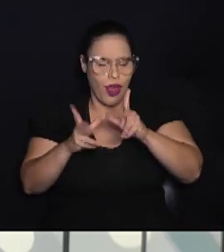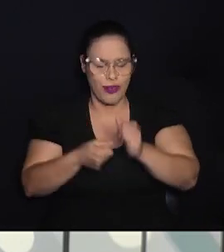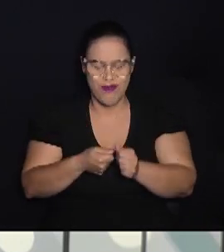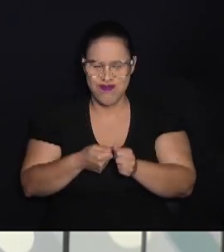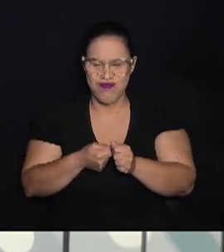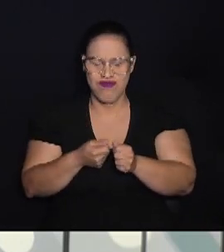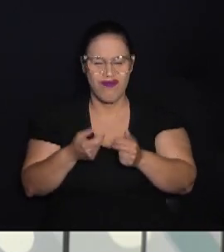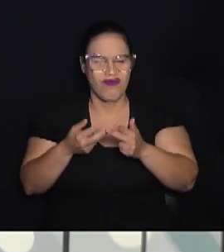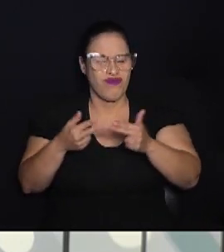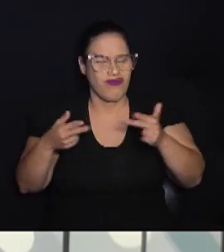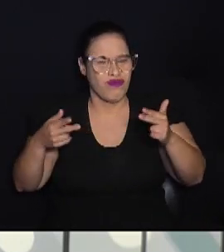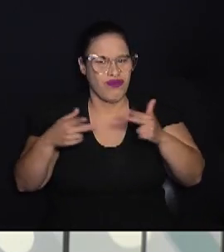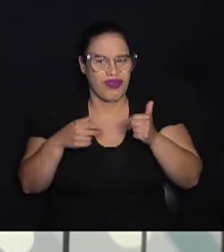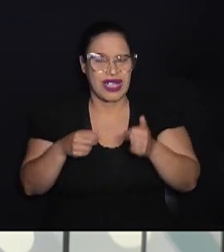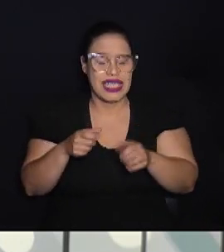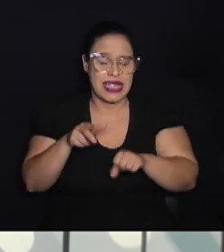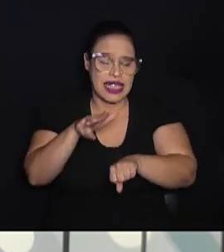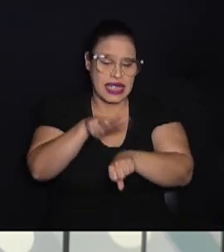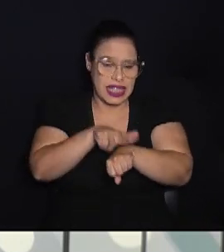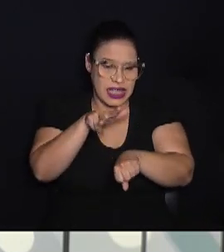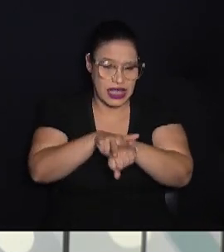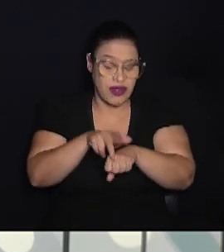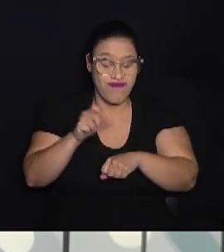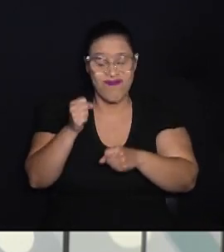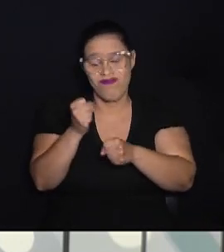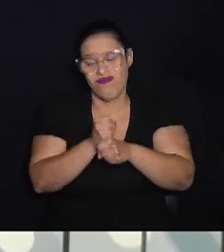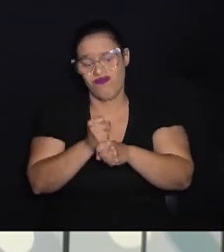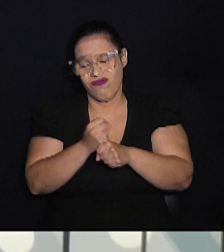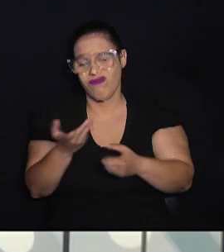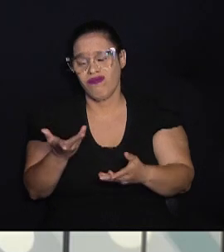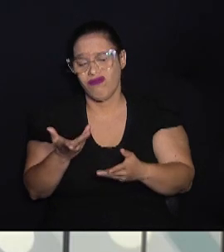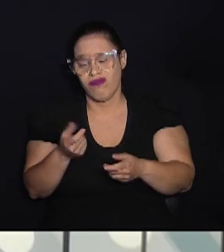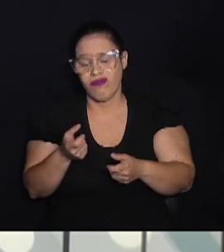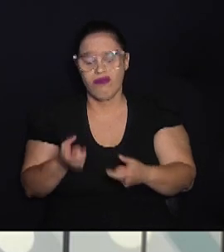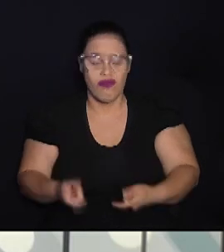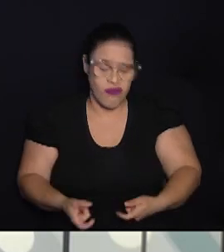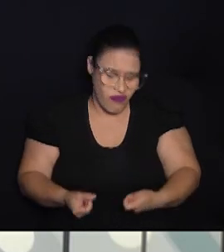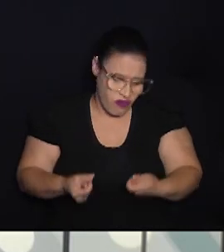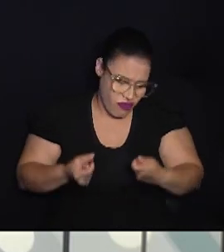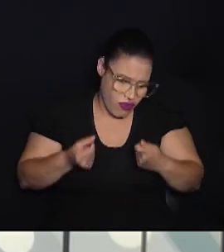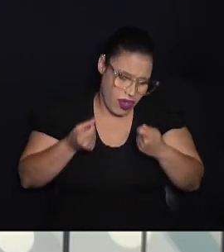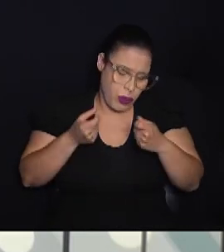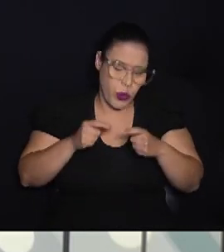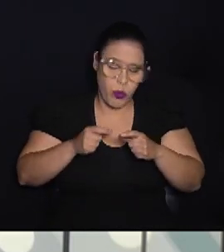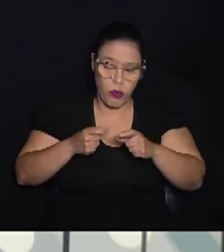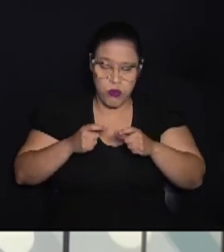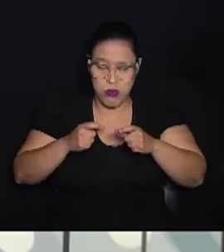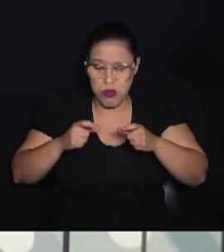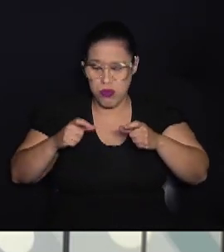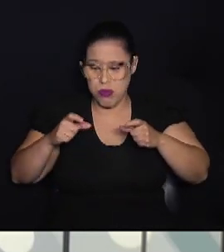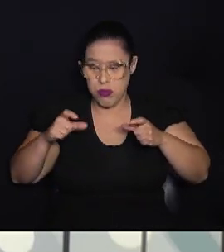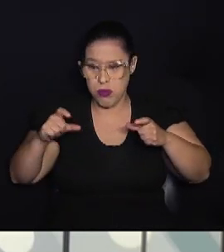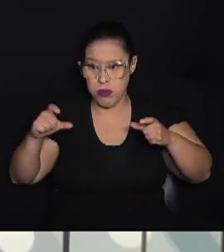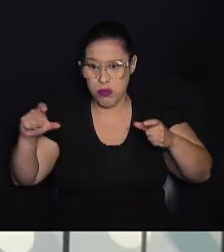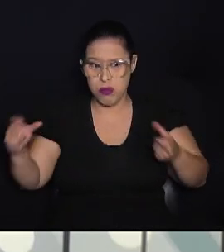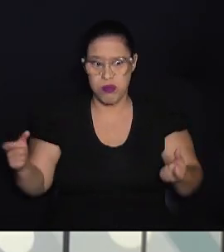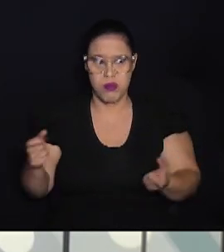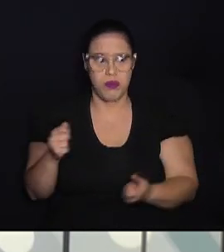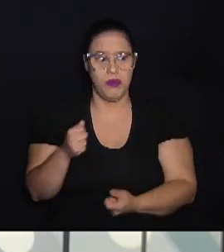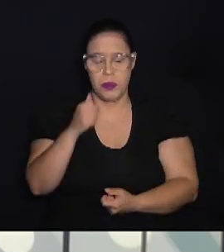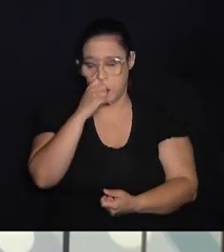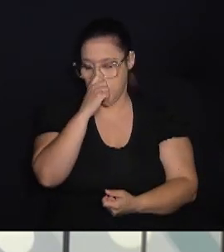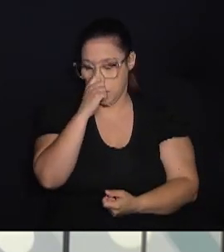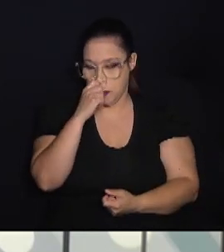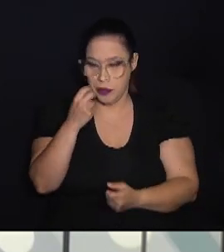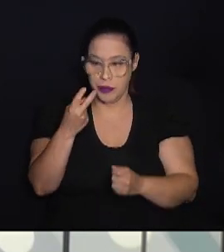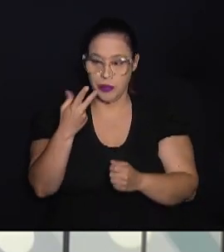afetando milhares de pacientes a cada ano. Esse tipo de câncer teve um aumento expressivo nas últimas